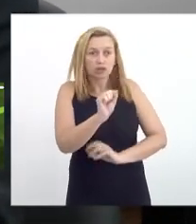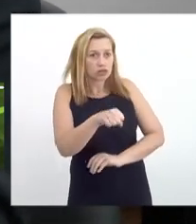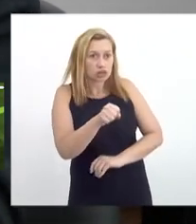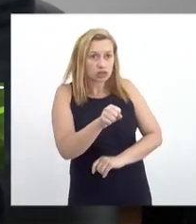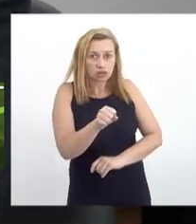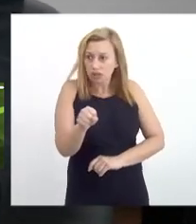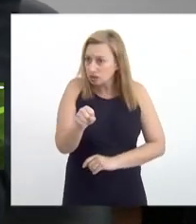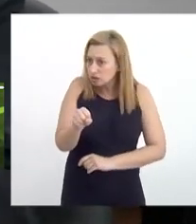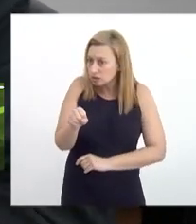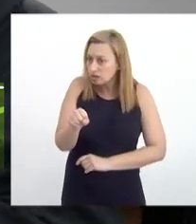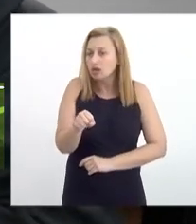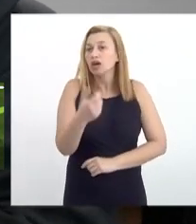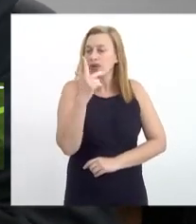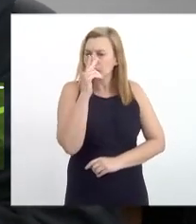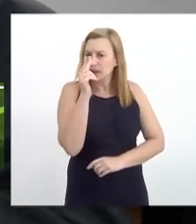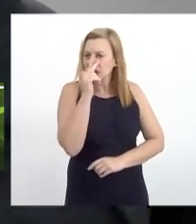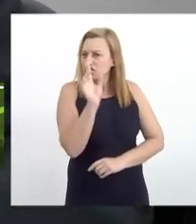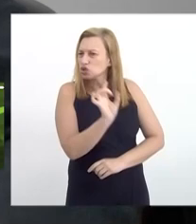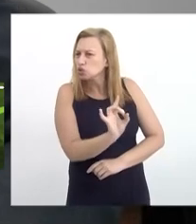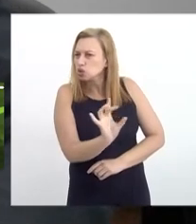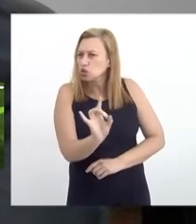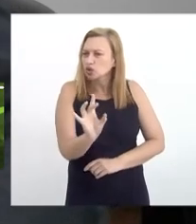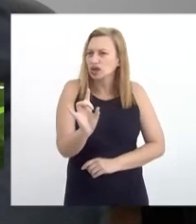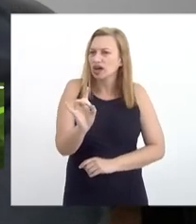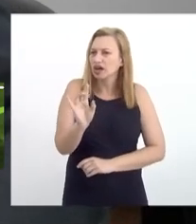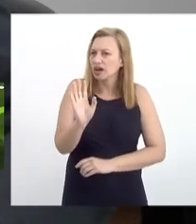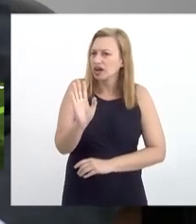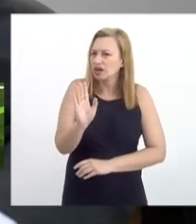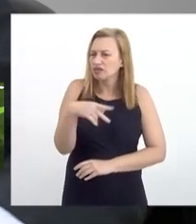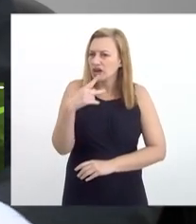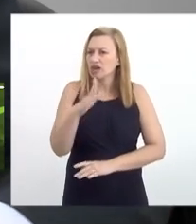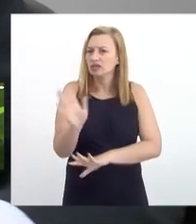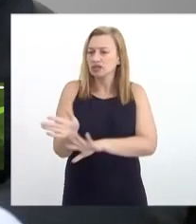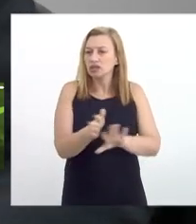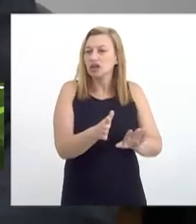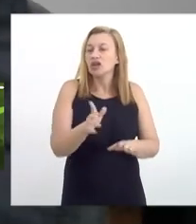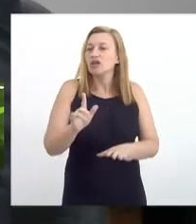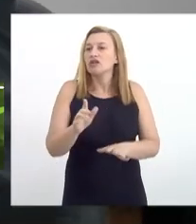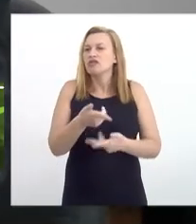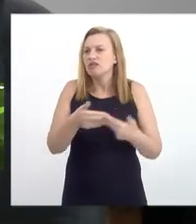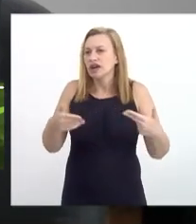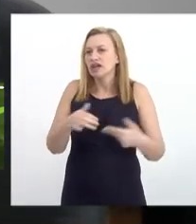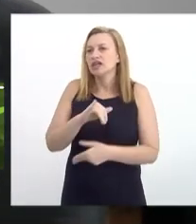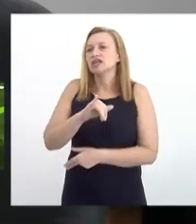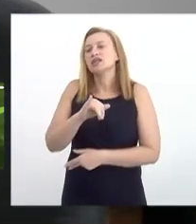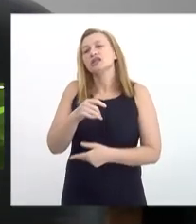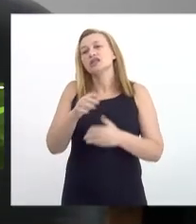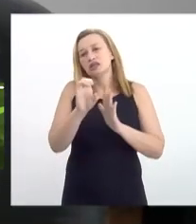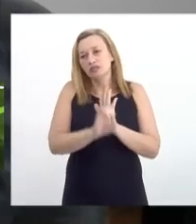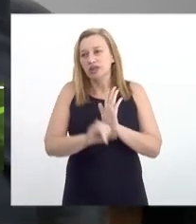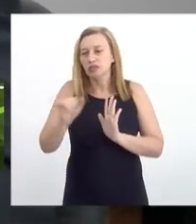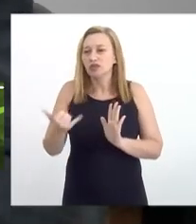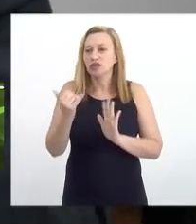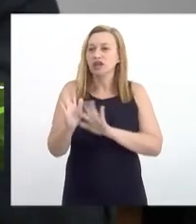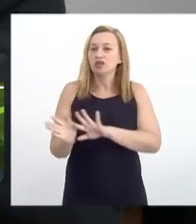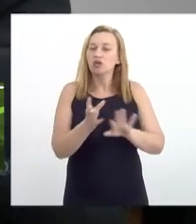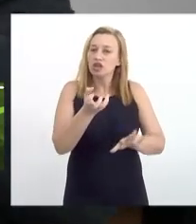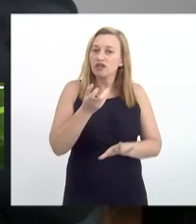constar no texto, e parece que isso já está acordado. Eu tive várias emendas aproveitadas, mas queria levantar dois aspectos aqui. Um,